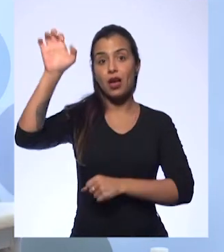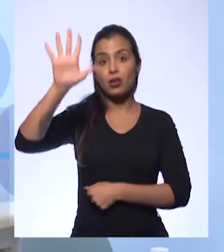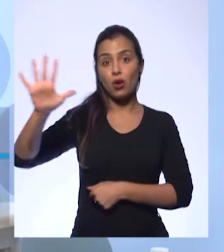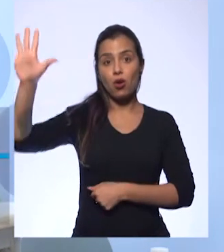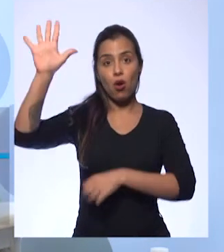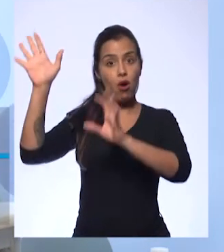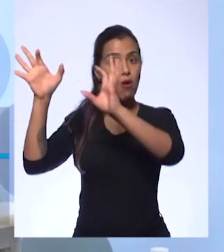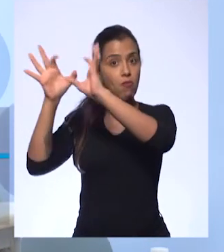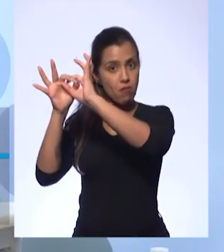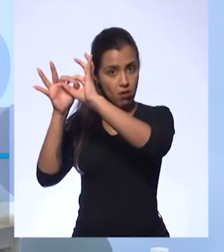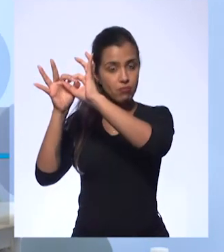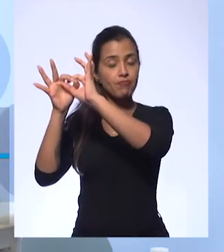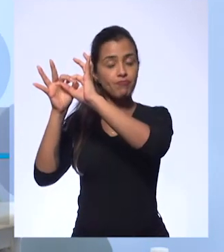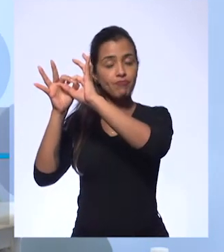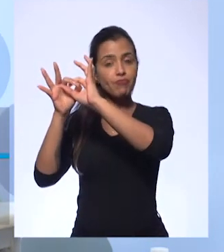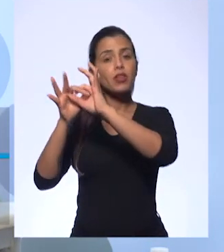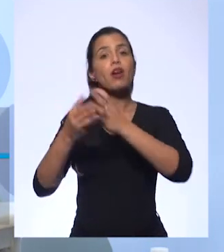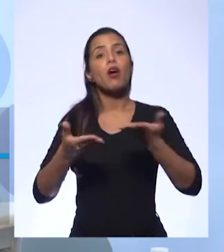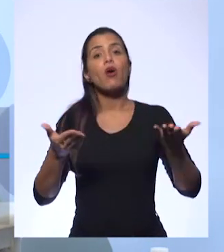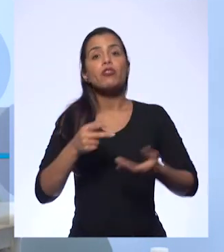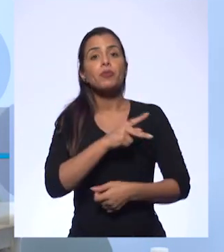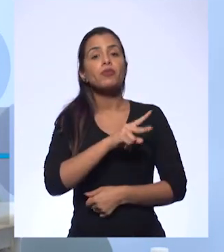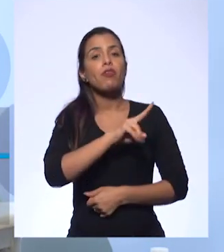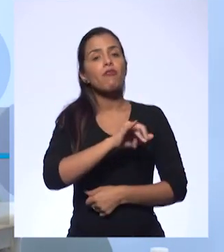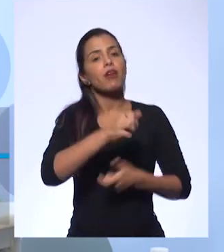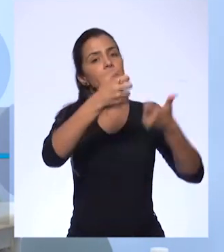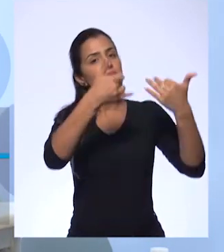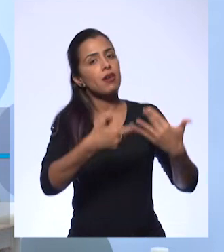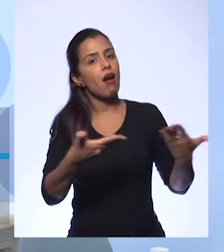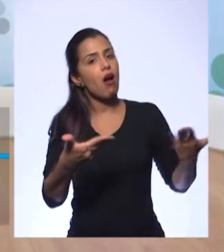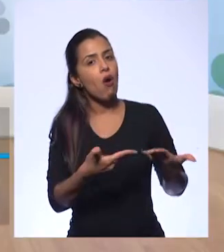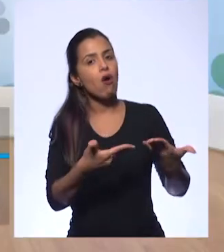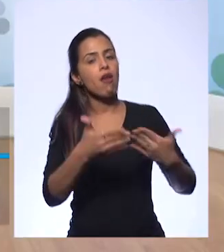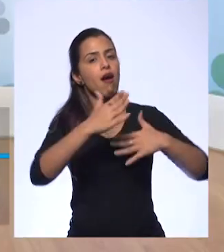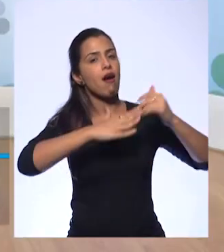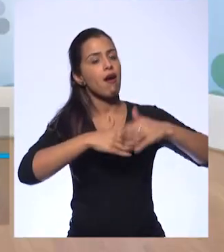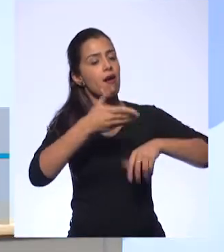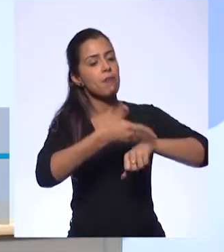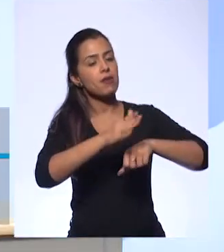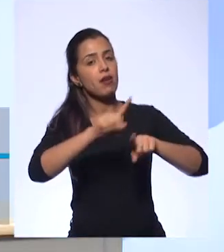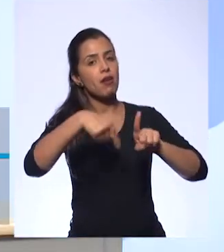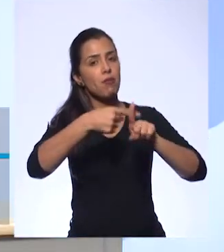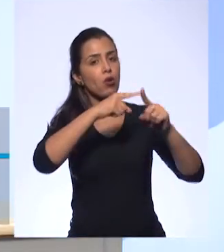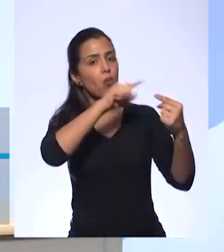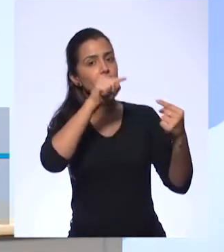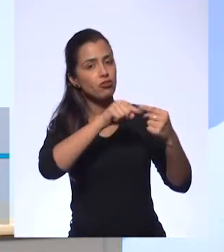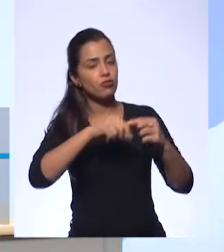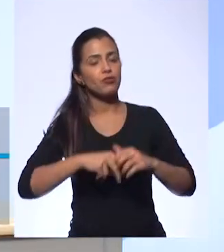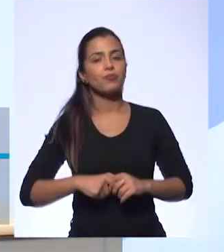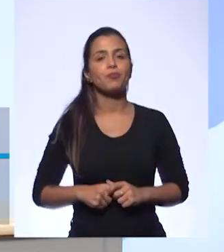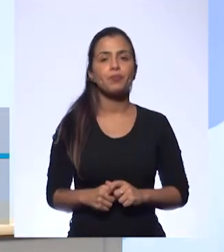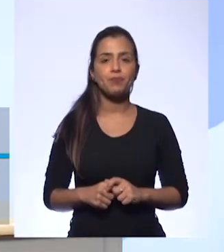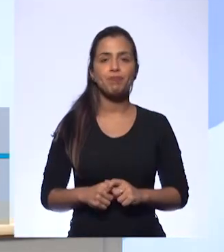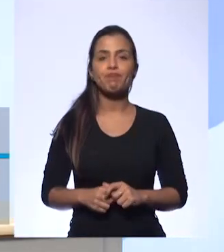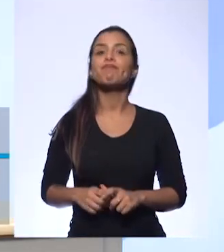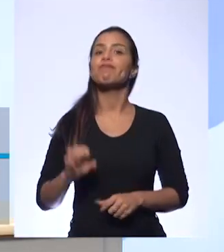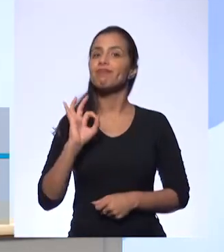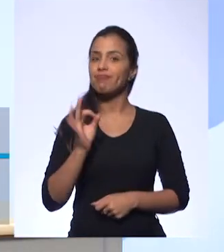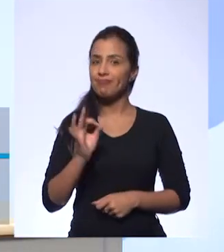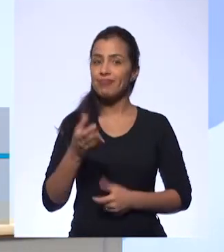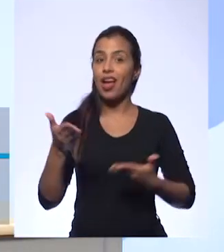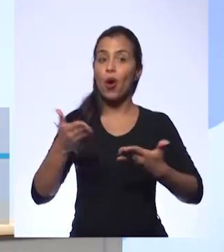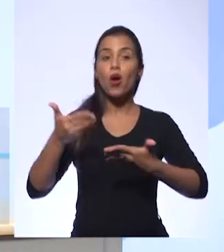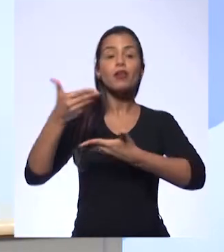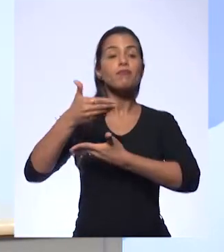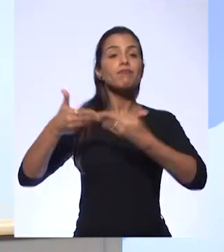a professora vai estar falando aí sobre as habilidades e os objetivos. Exatamente. Então, vai aparecer aí na tela para vocês a habilidade do